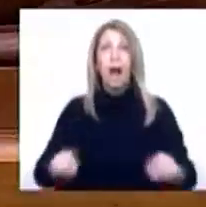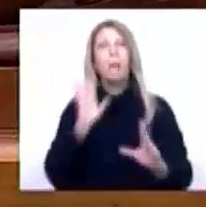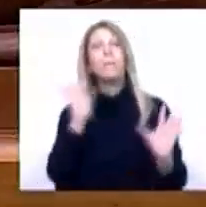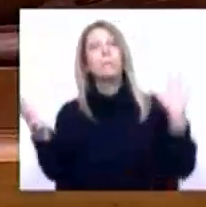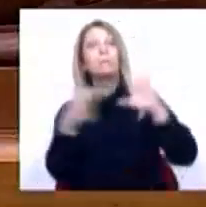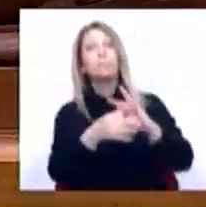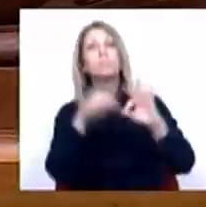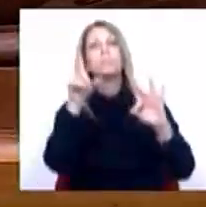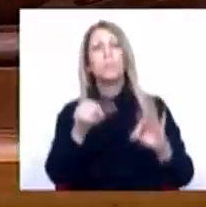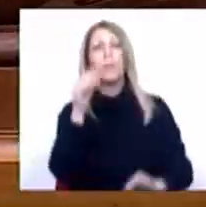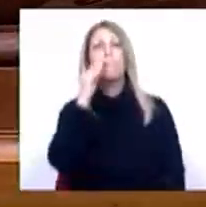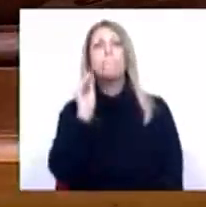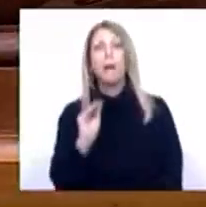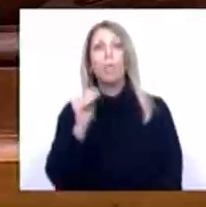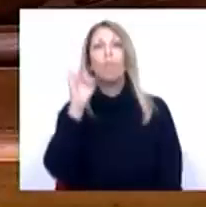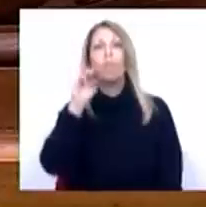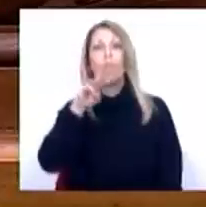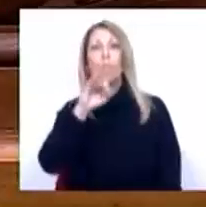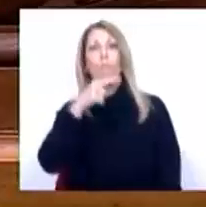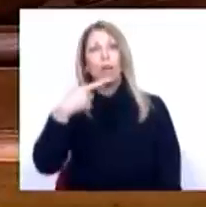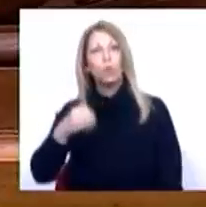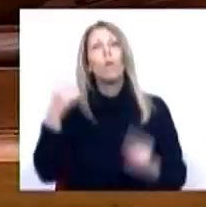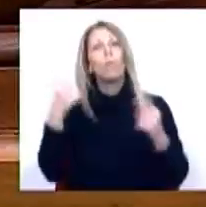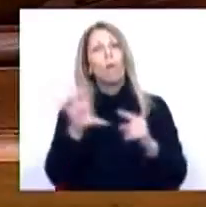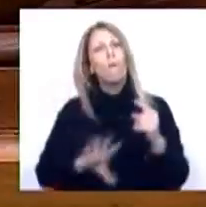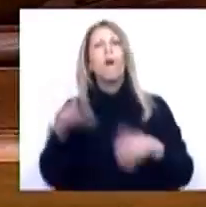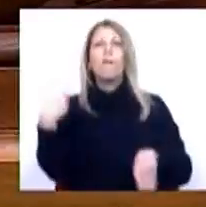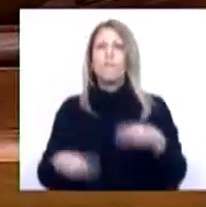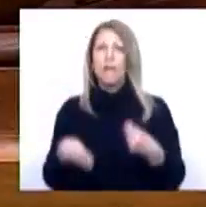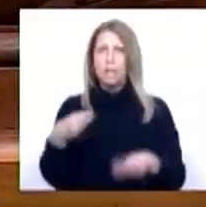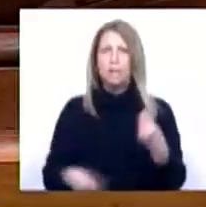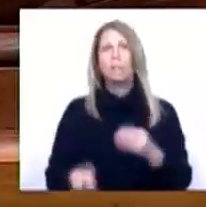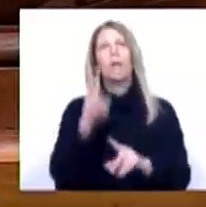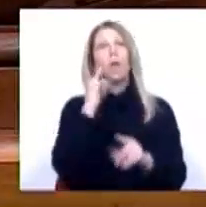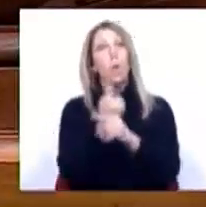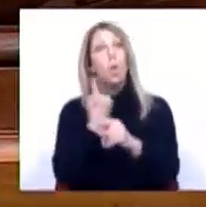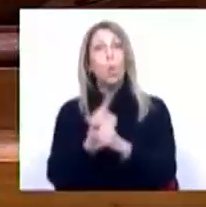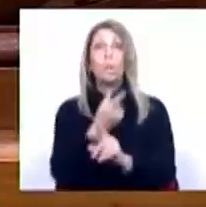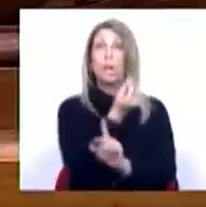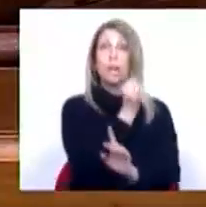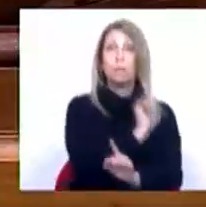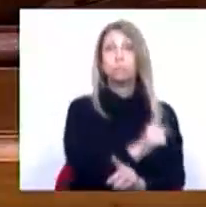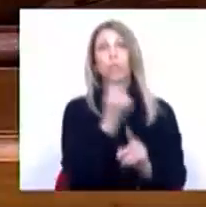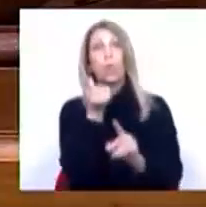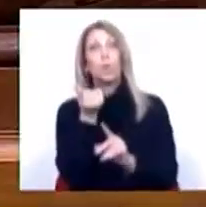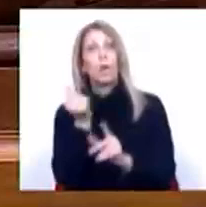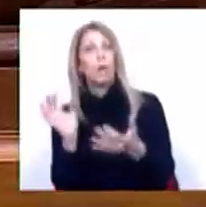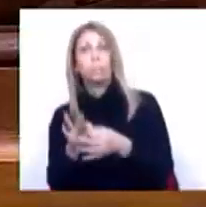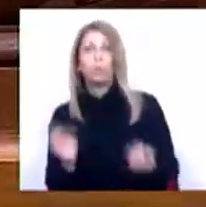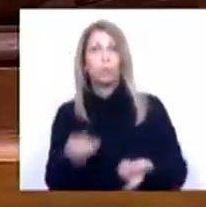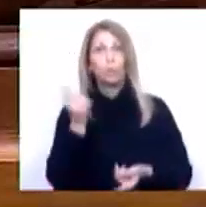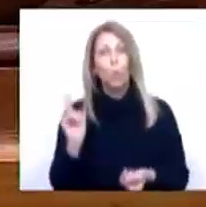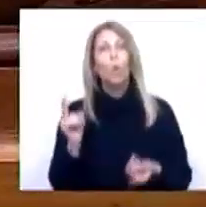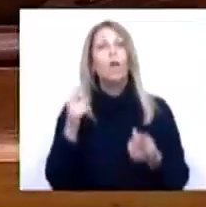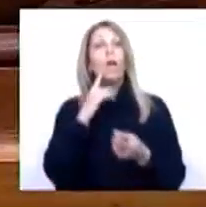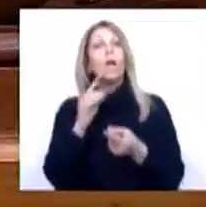está criado, tem um modelo flexível, usa instrumentos de capital e de não capital e opera em modalidades que vão desde o investimento